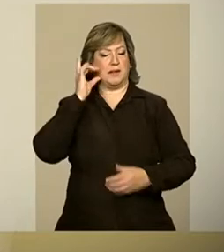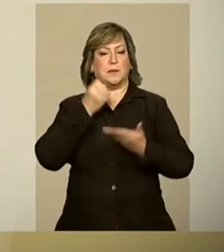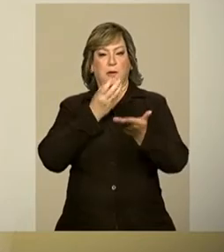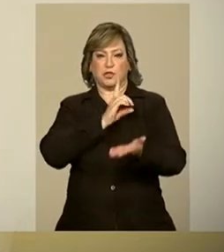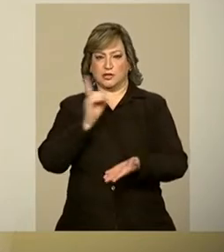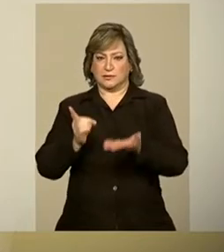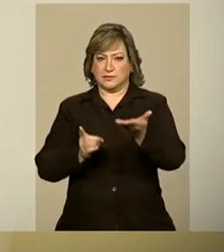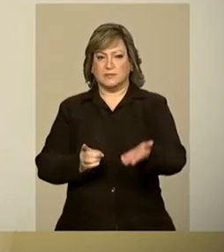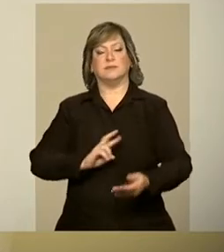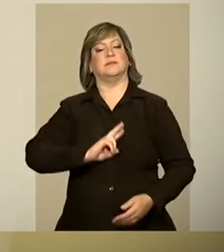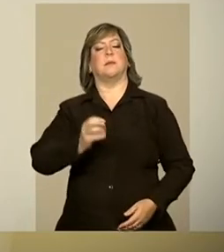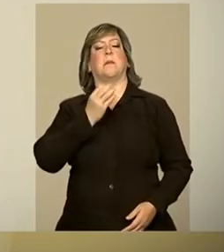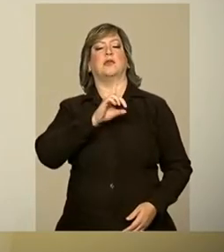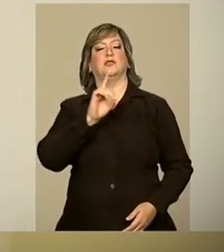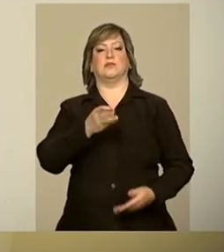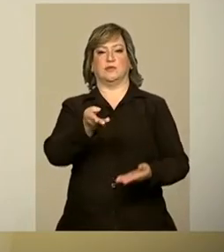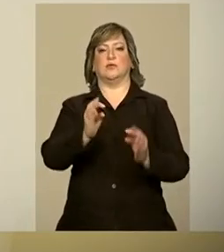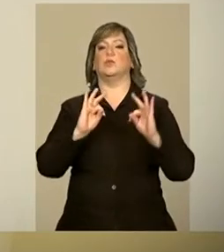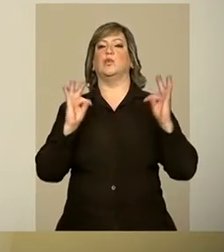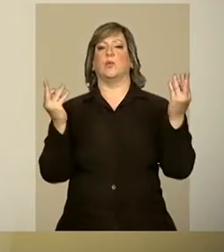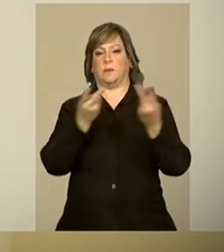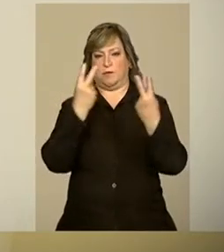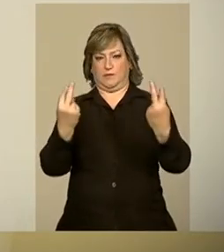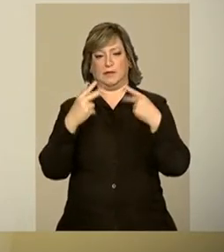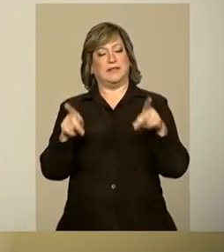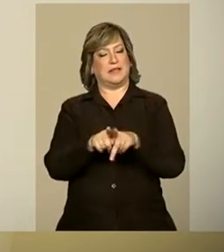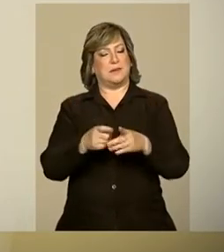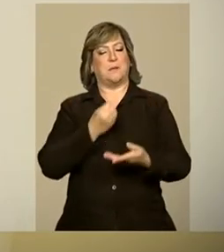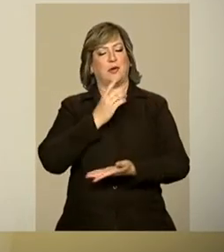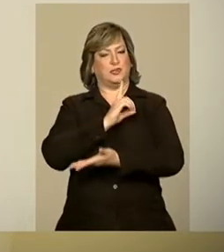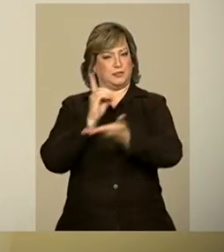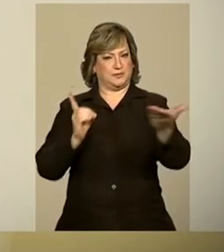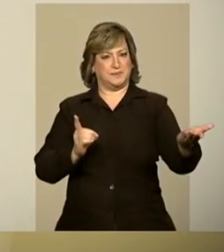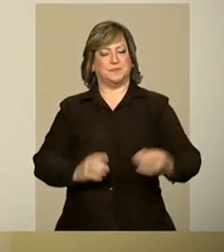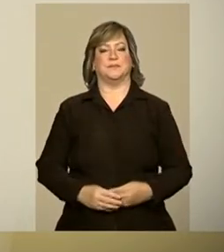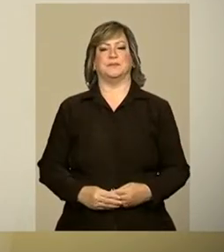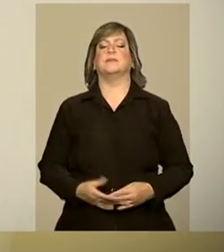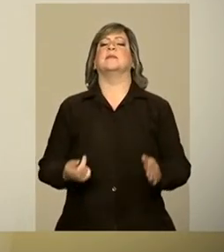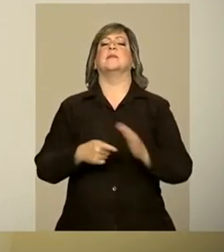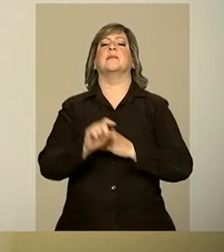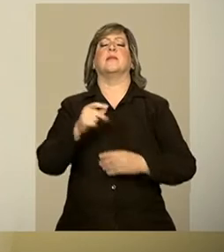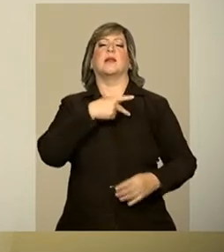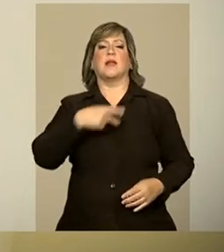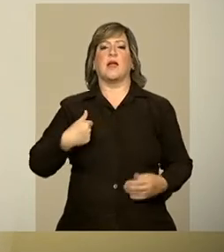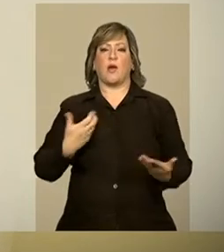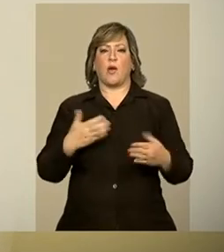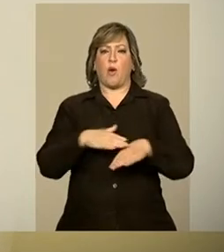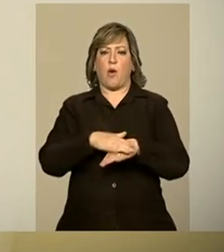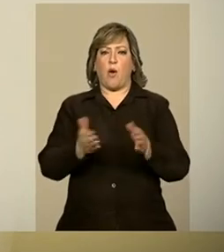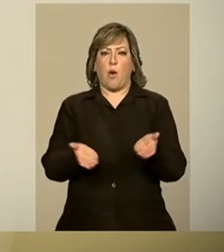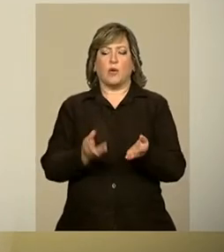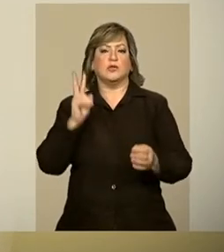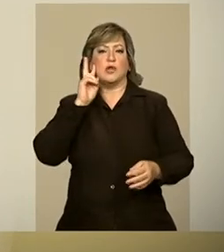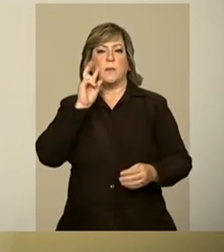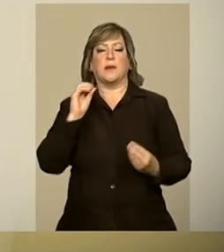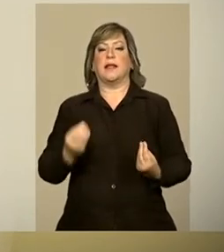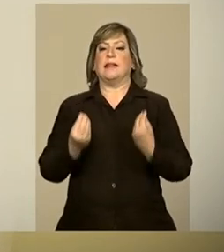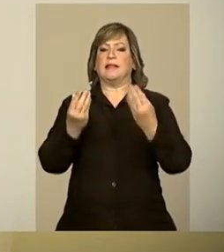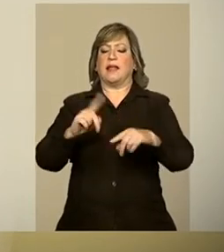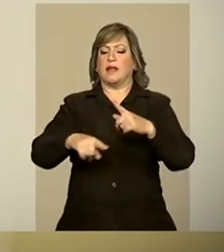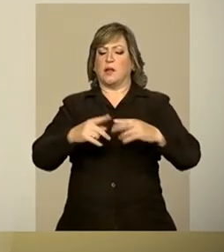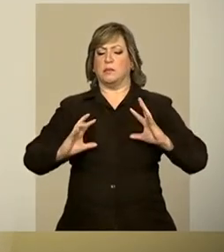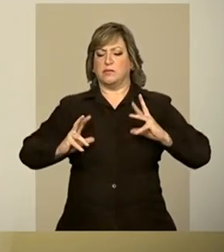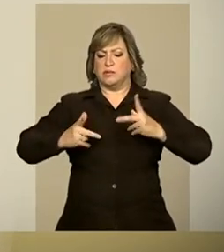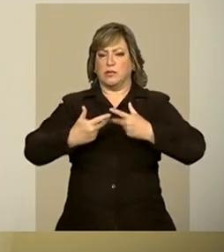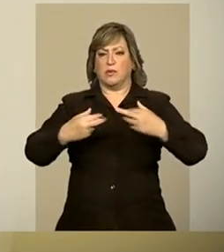Bom dia, Luciano. E bom dia para você que nos acompanha aqui no Café hoje. Presidenta, hoje eu queria falar sobre a entrega de equipamentos para as